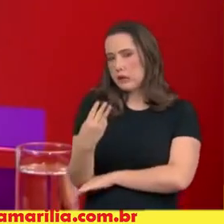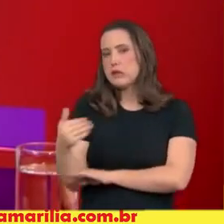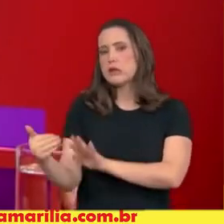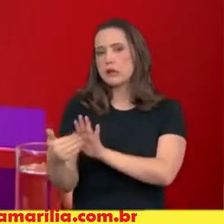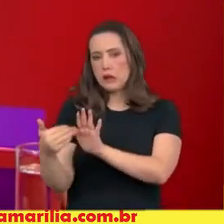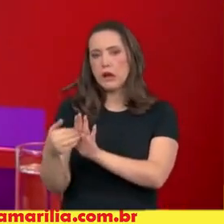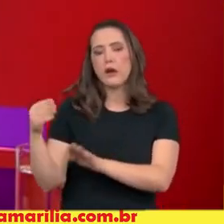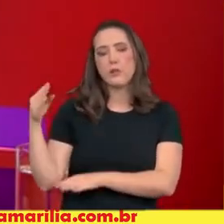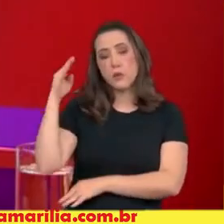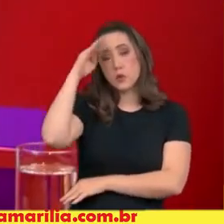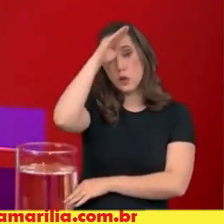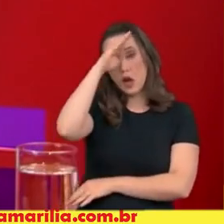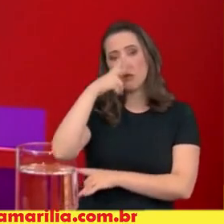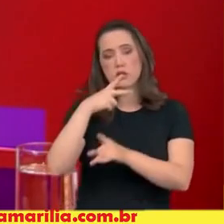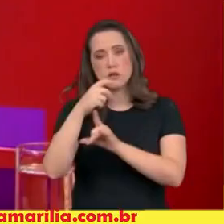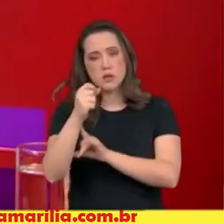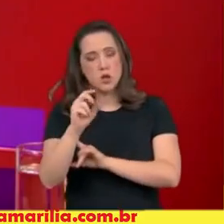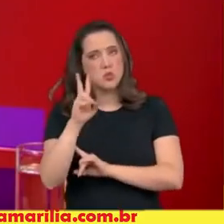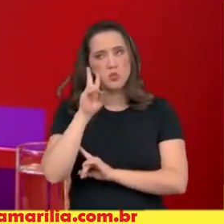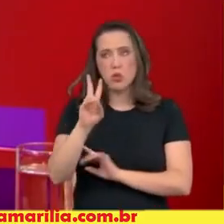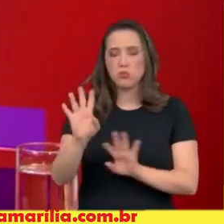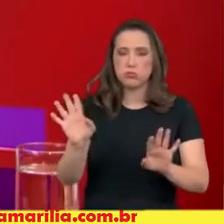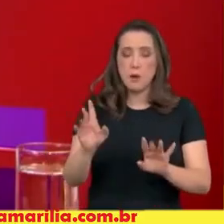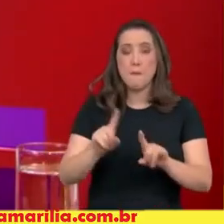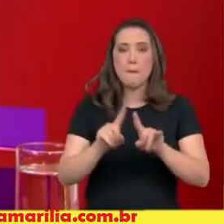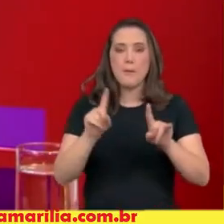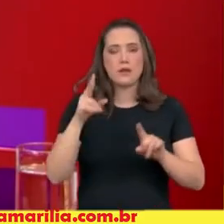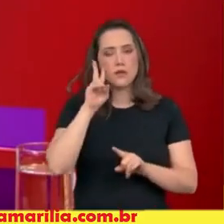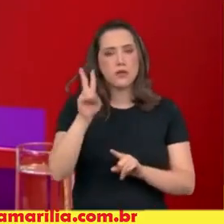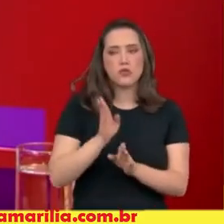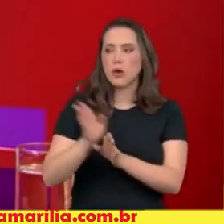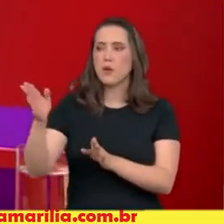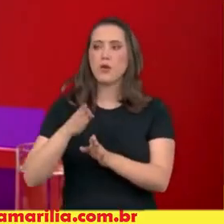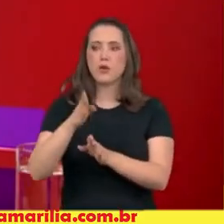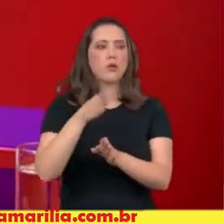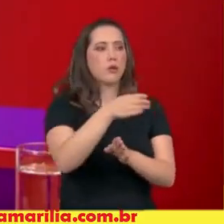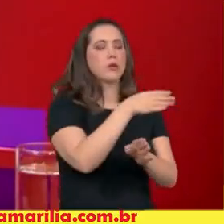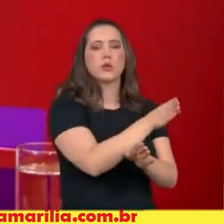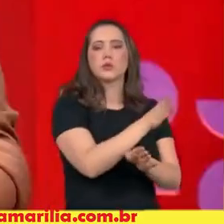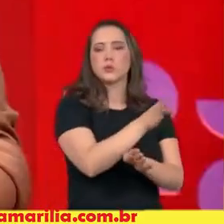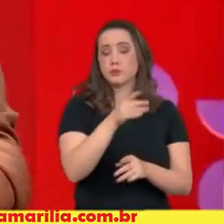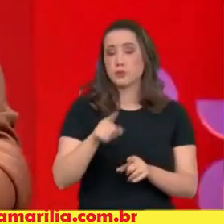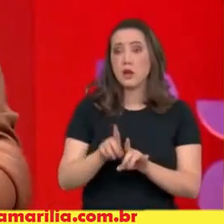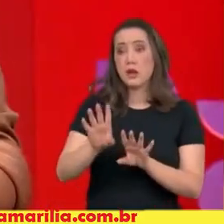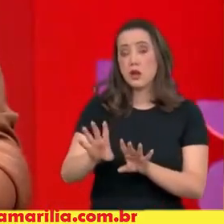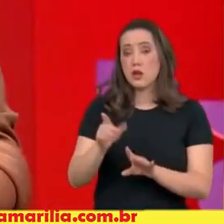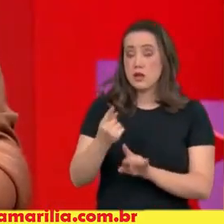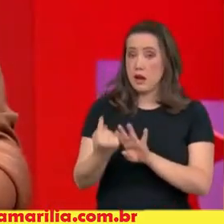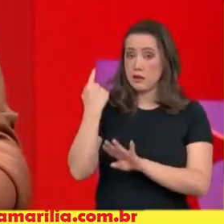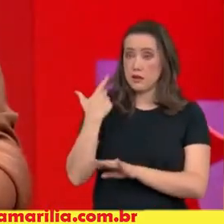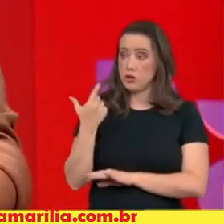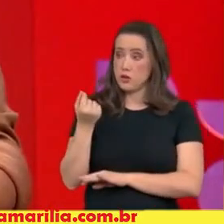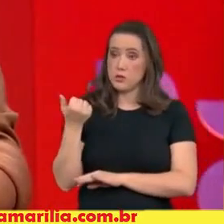Eu acho que o impeachment em 2016 não teria acontecido do jeito que aconteceu sem 2013. Os grupos